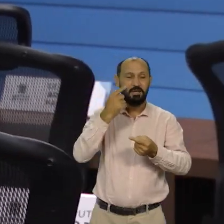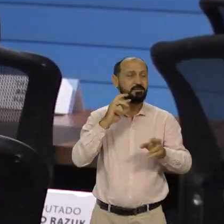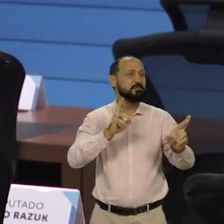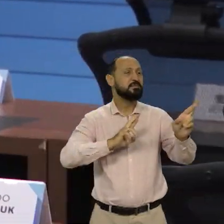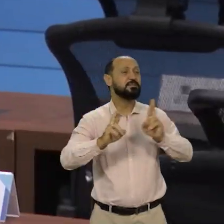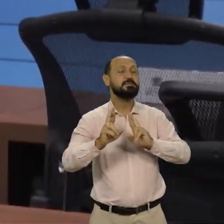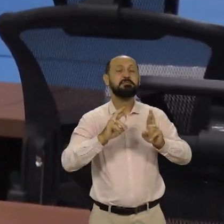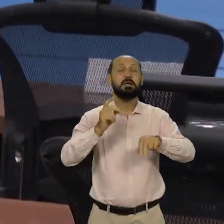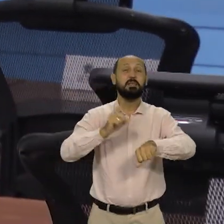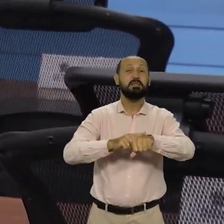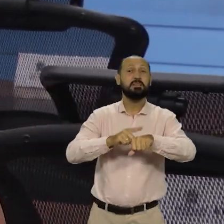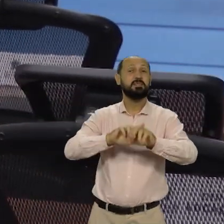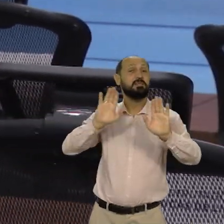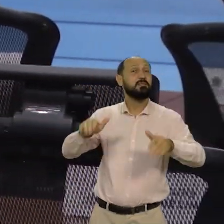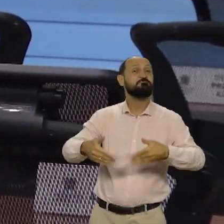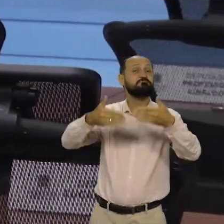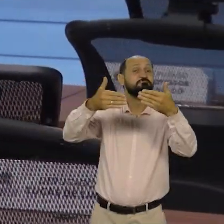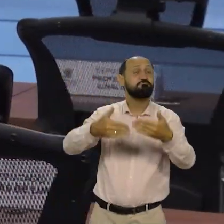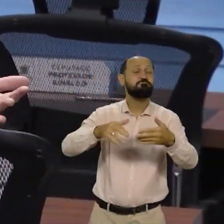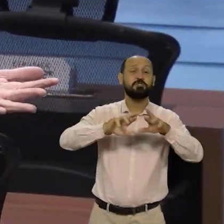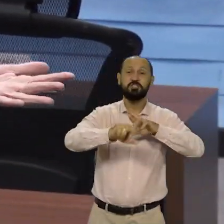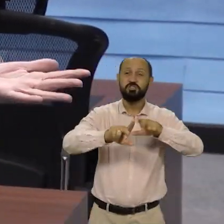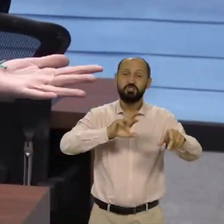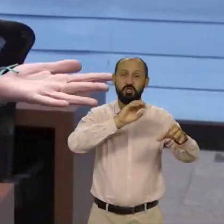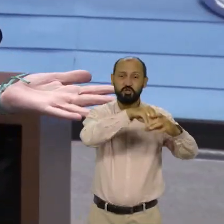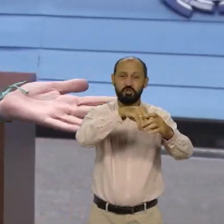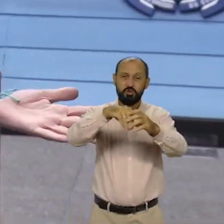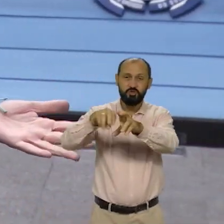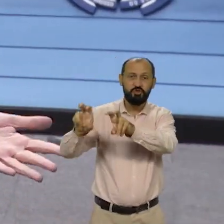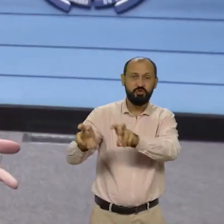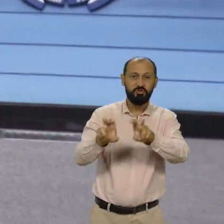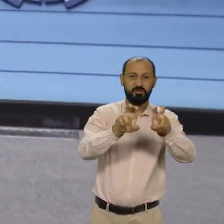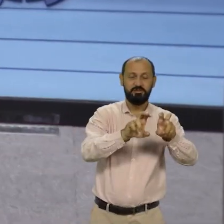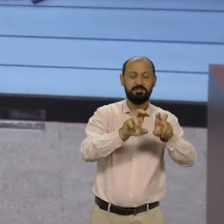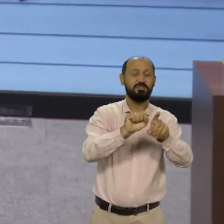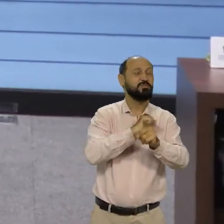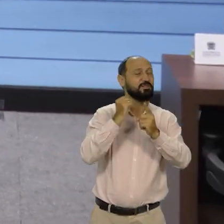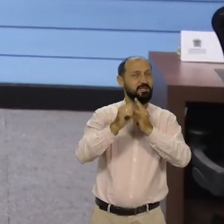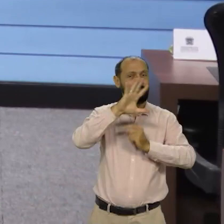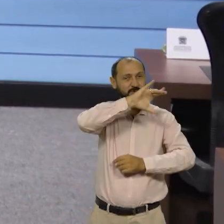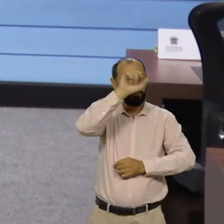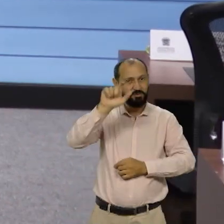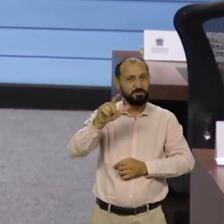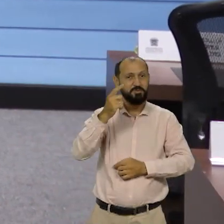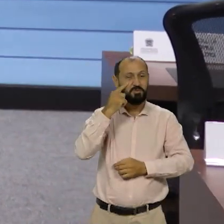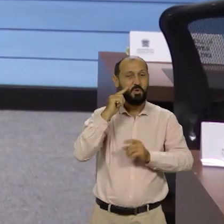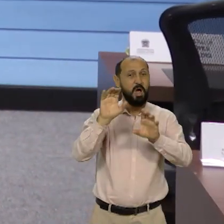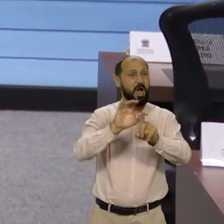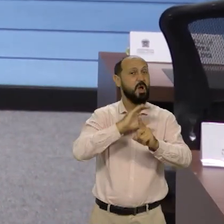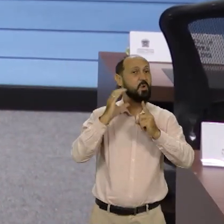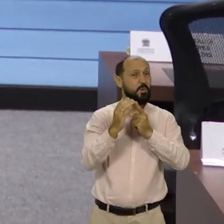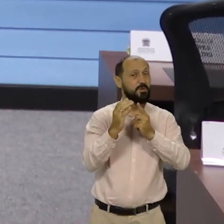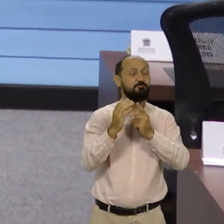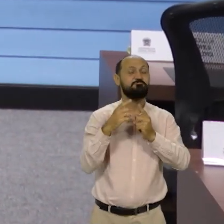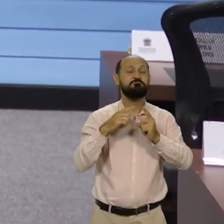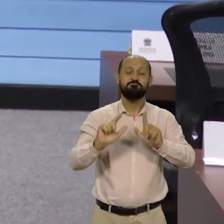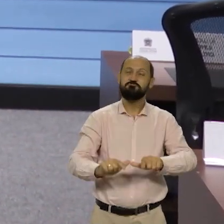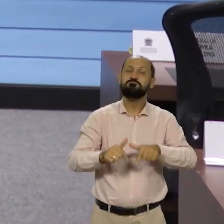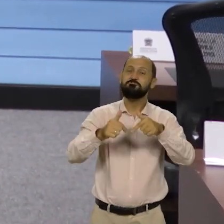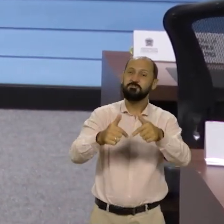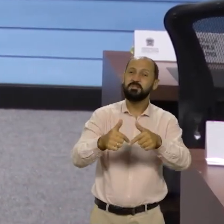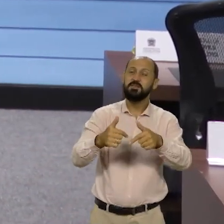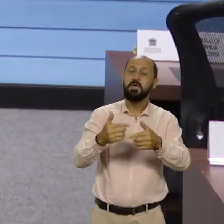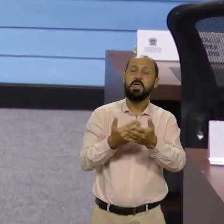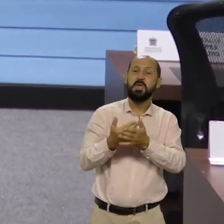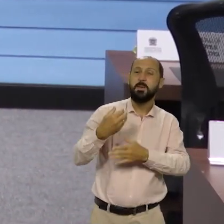os resultados se refletem diretamente em vários setores da sociedade sul-mato-grossense. A comunidade se torna